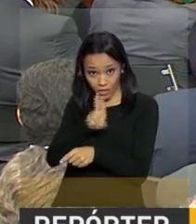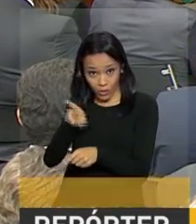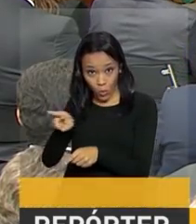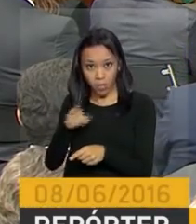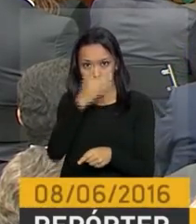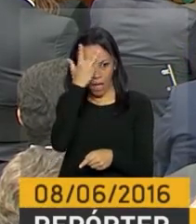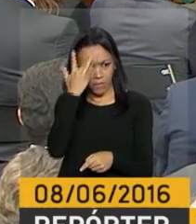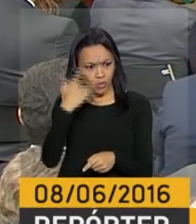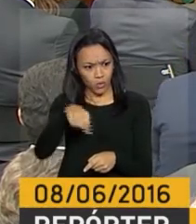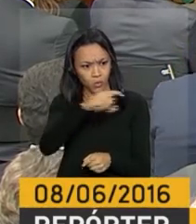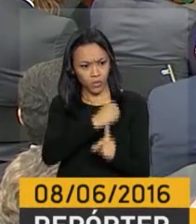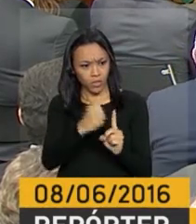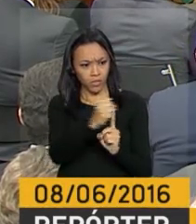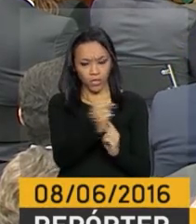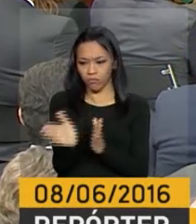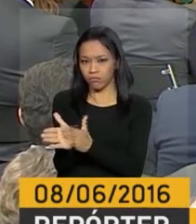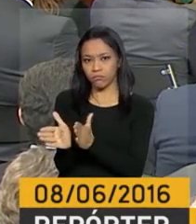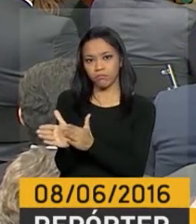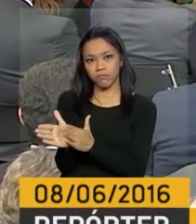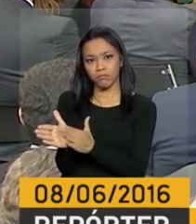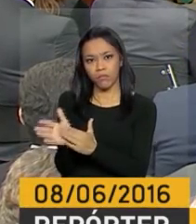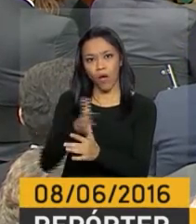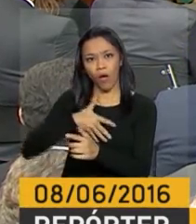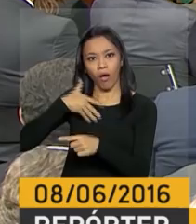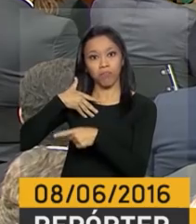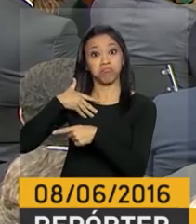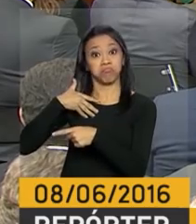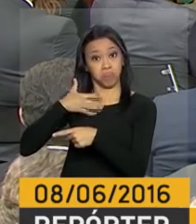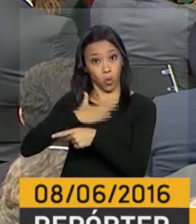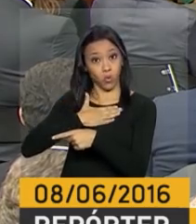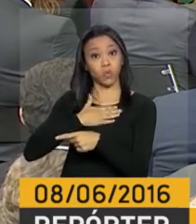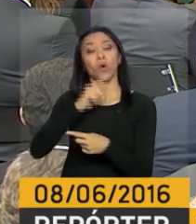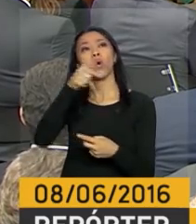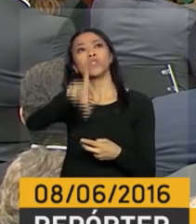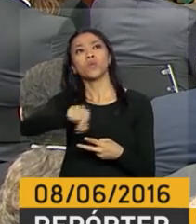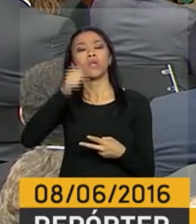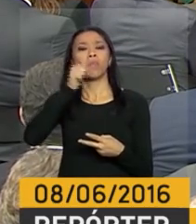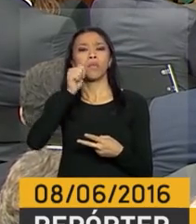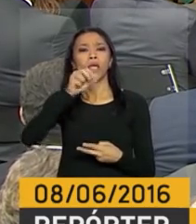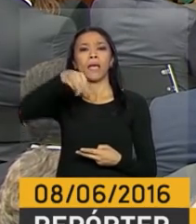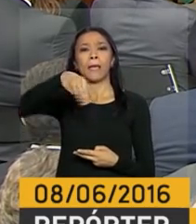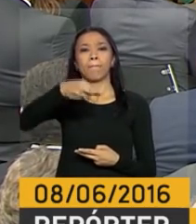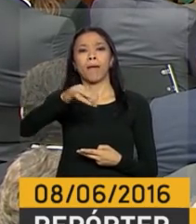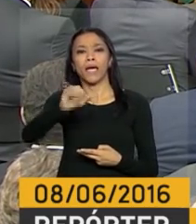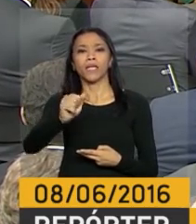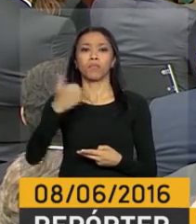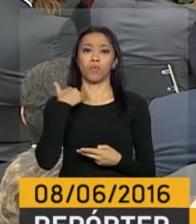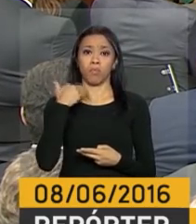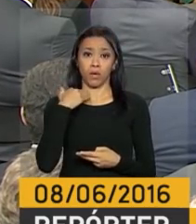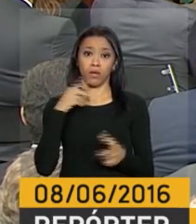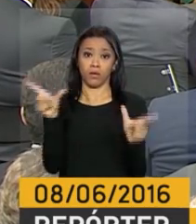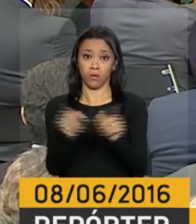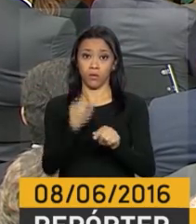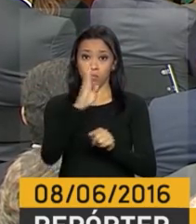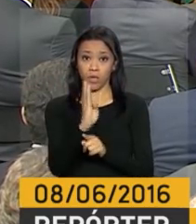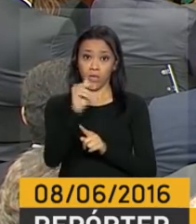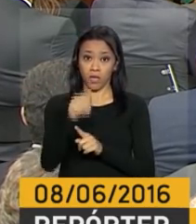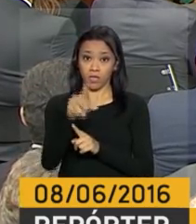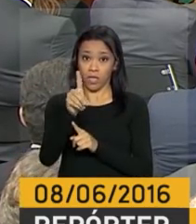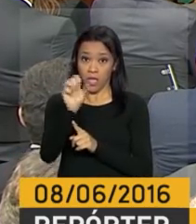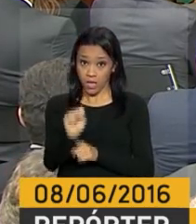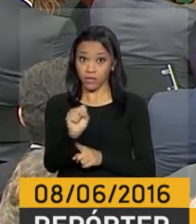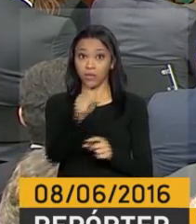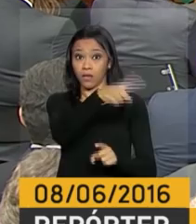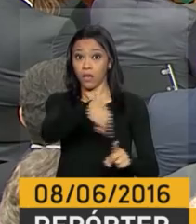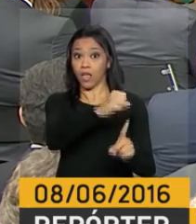sociedade brasileira não tive dúvida disso quando nomeamos a Maria Silvia Marques lá para o BNDS novo aplauso da